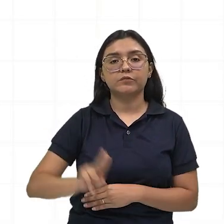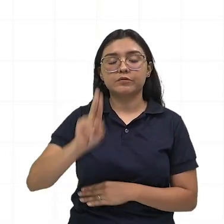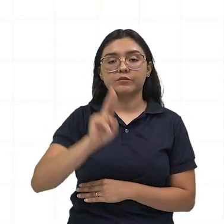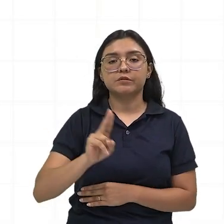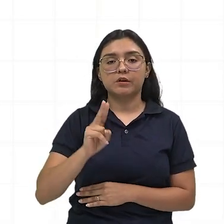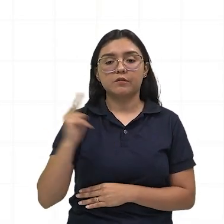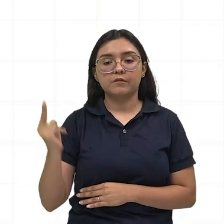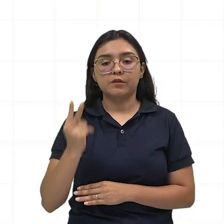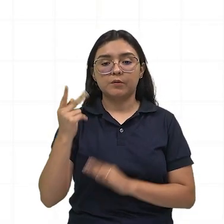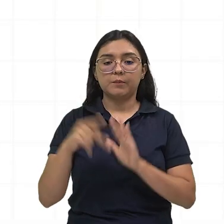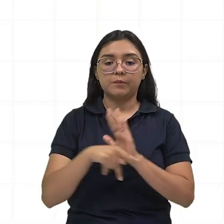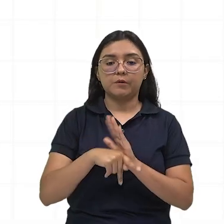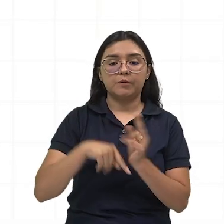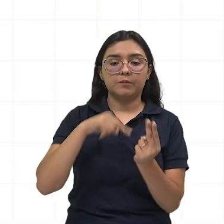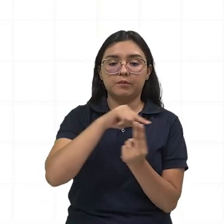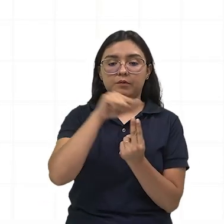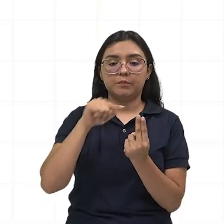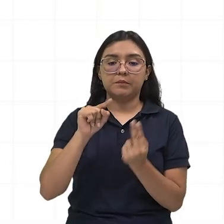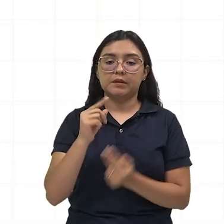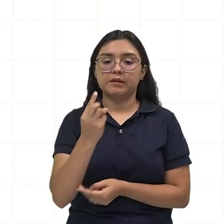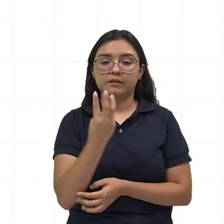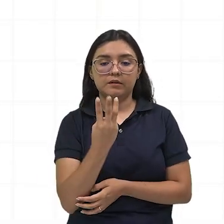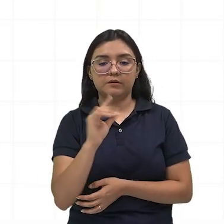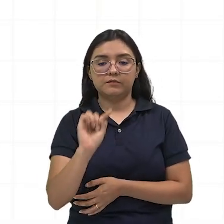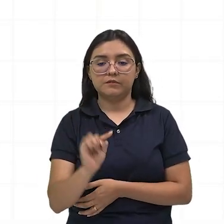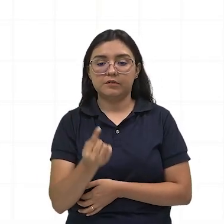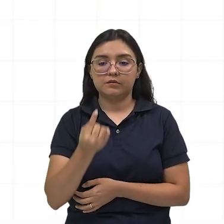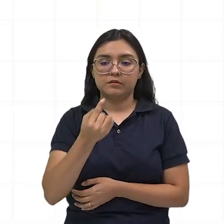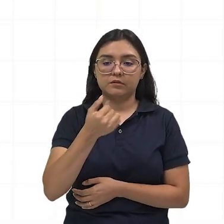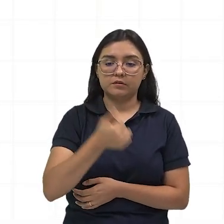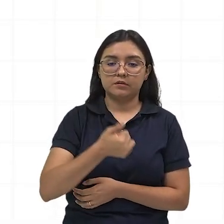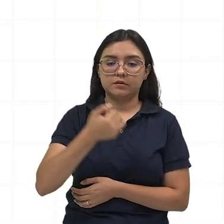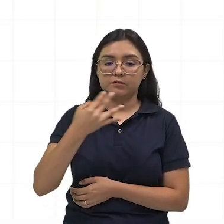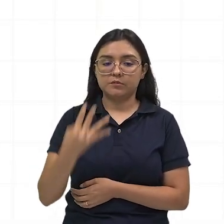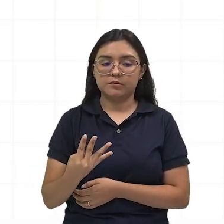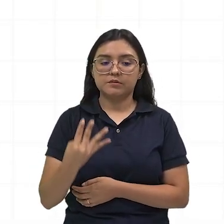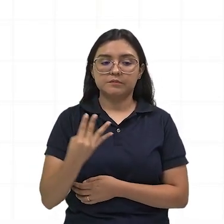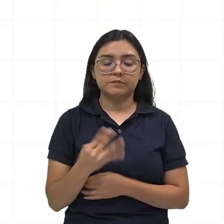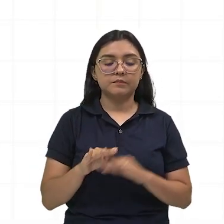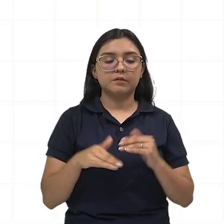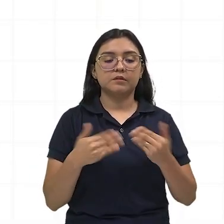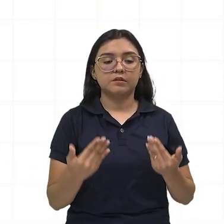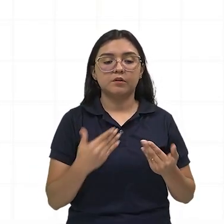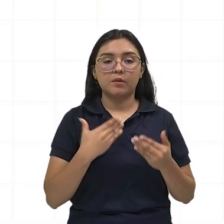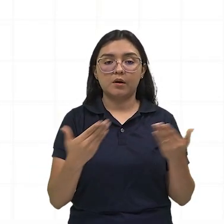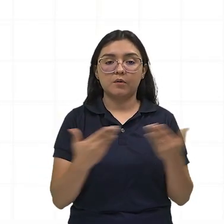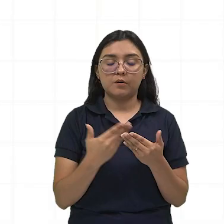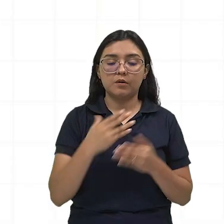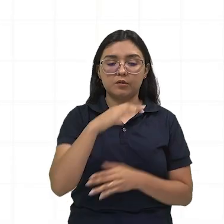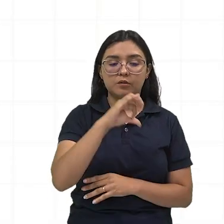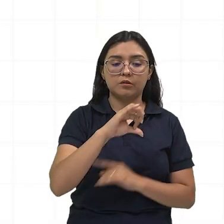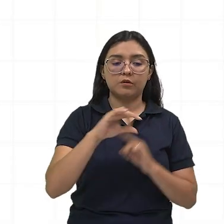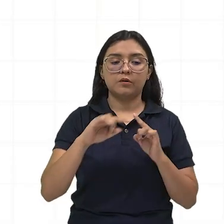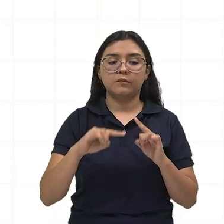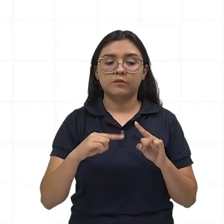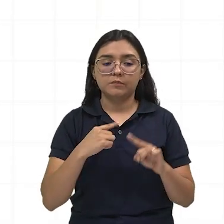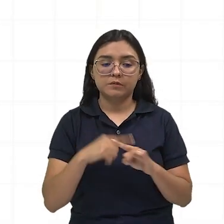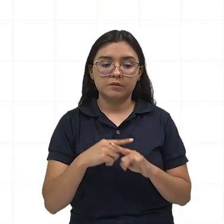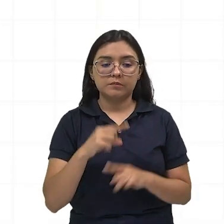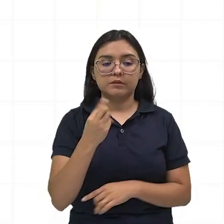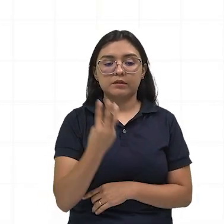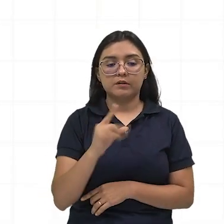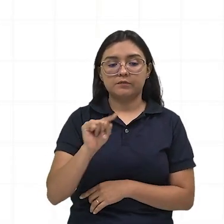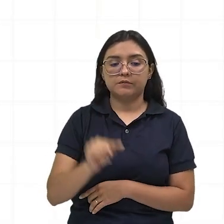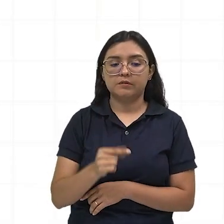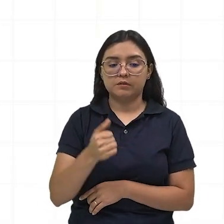numérico 3,14. Então, eu vou ter que pegar e multiplicar o 9 vezes 3,14.